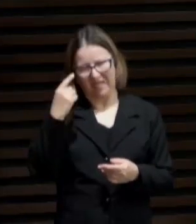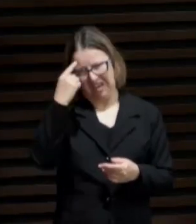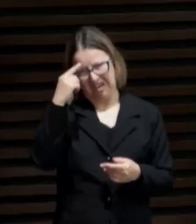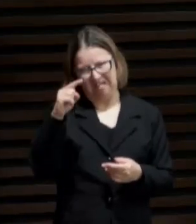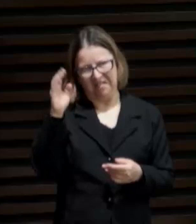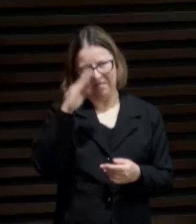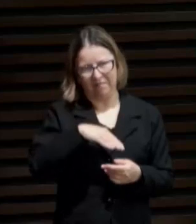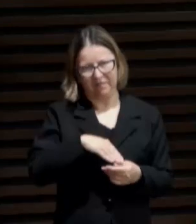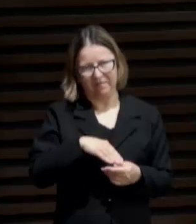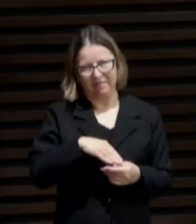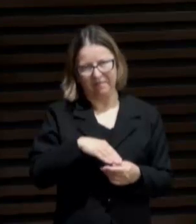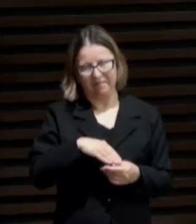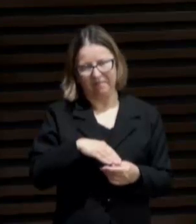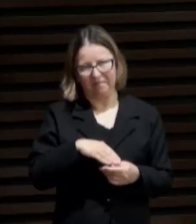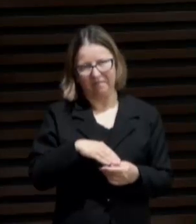de males.